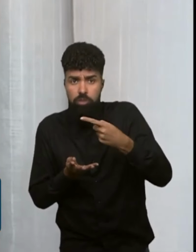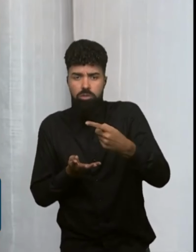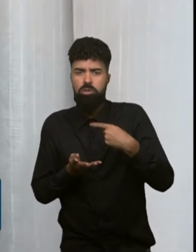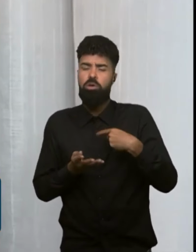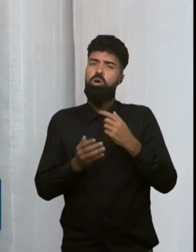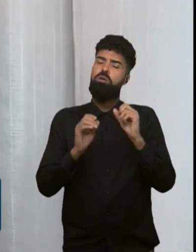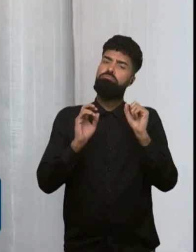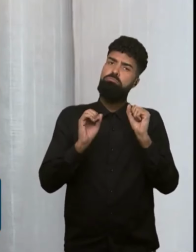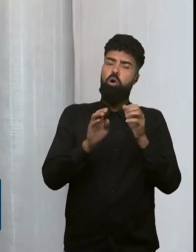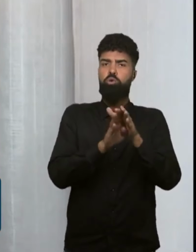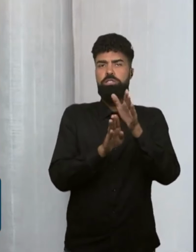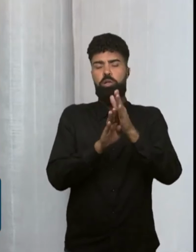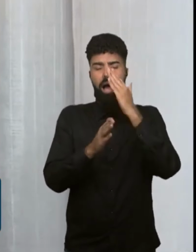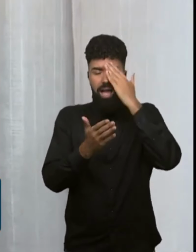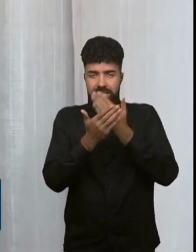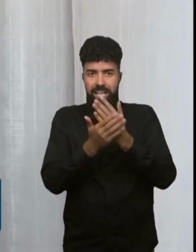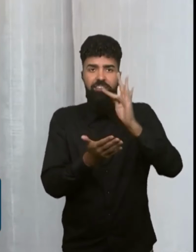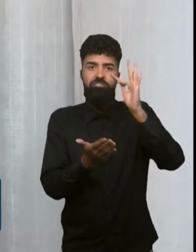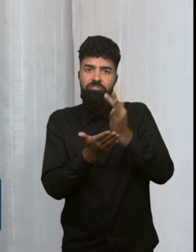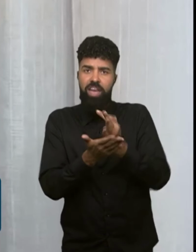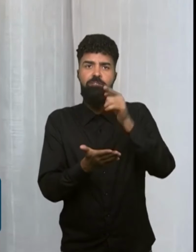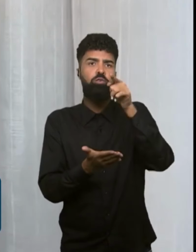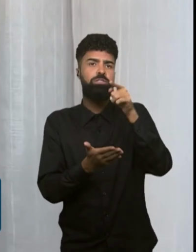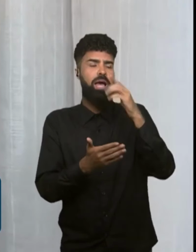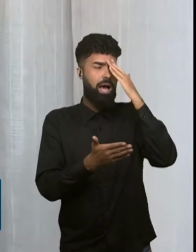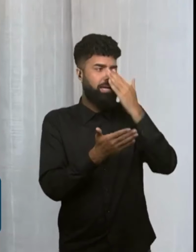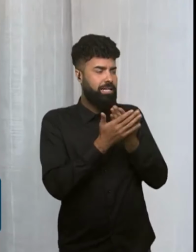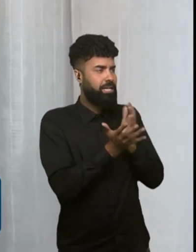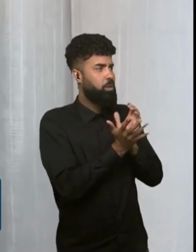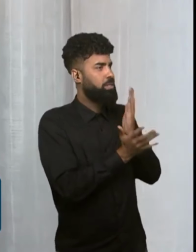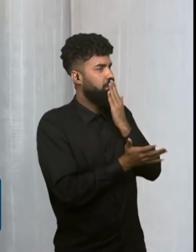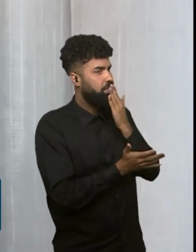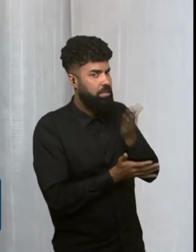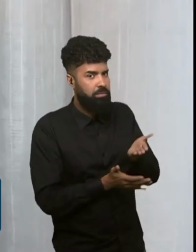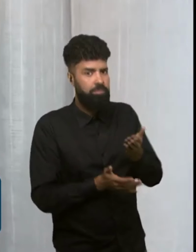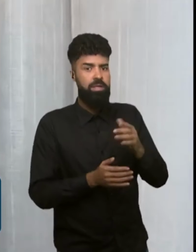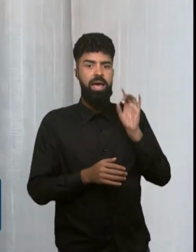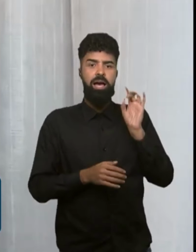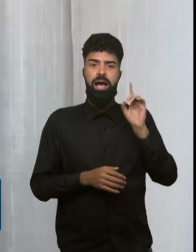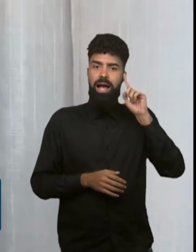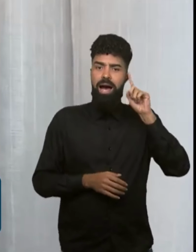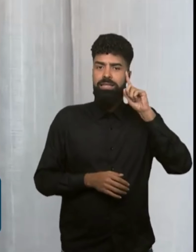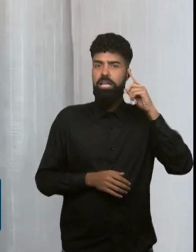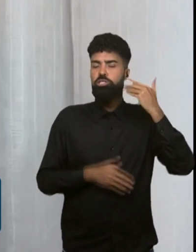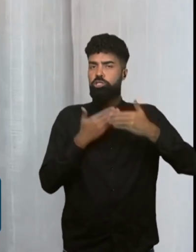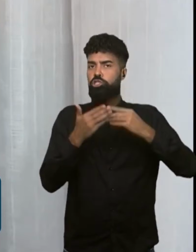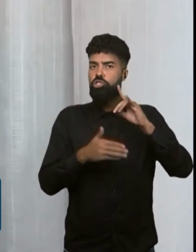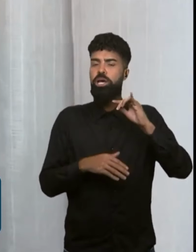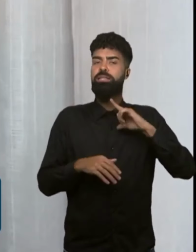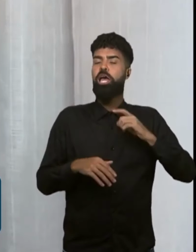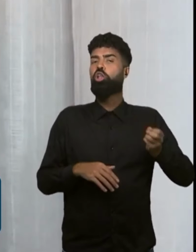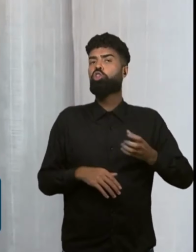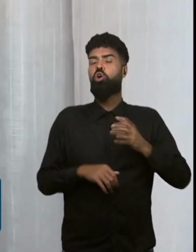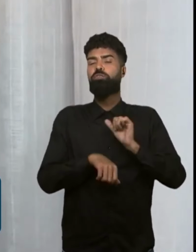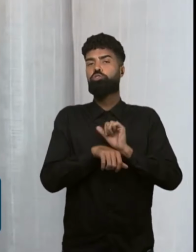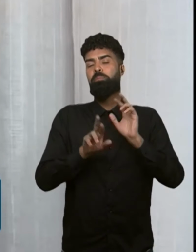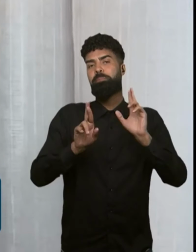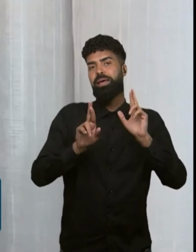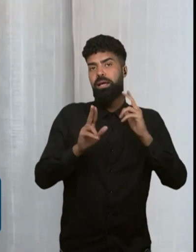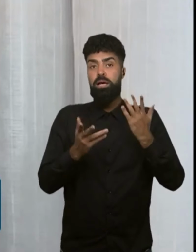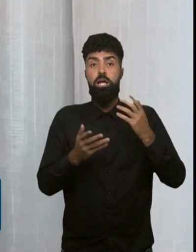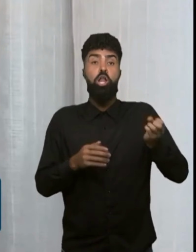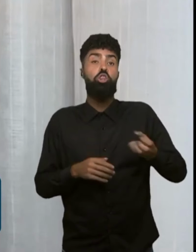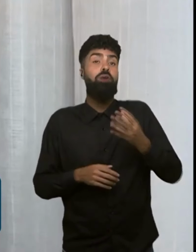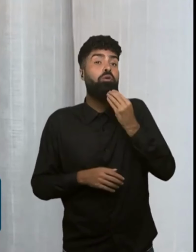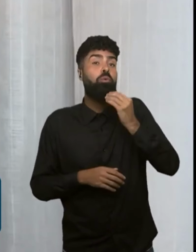fé de vocês, a acreditar no time, a acreditar. A cada dia uma nova esperança, a cada dia uma nova oportunidade,